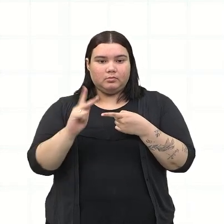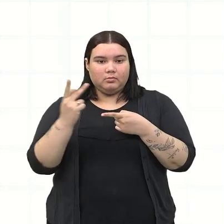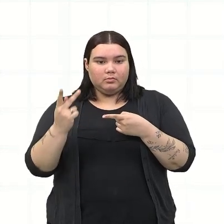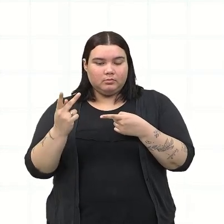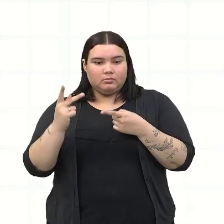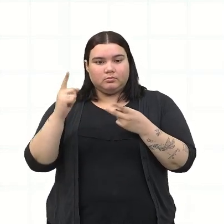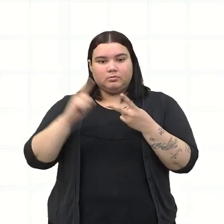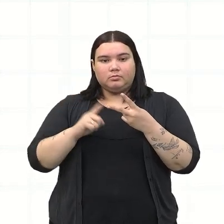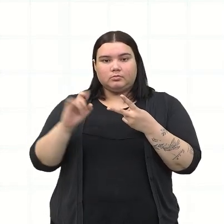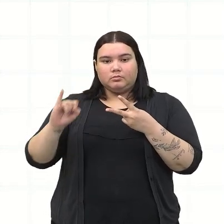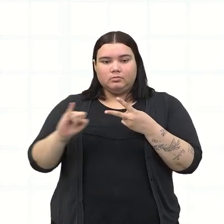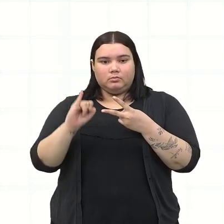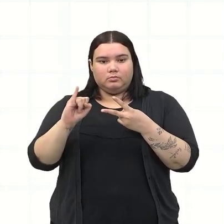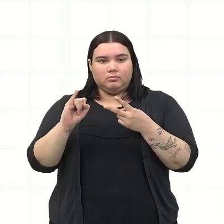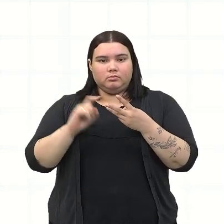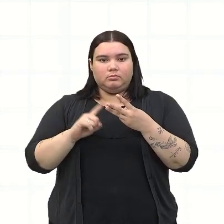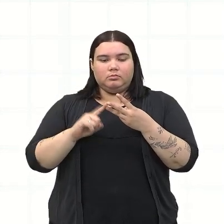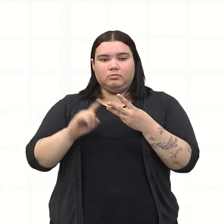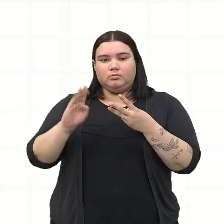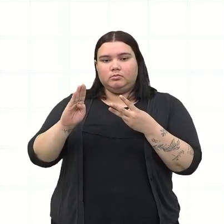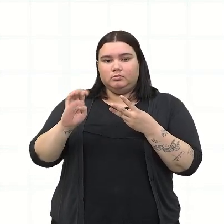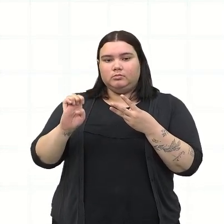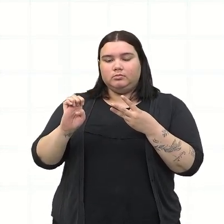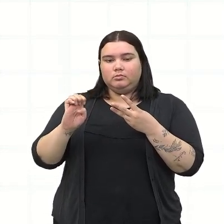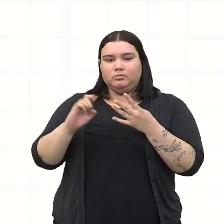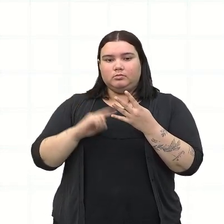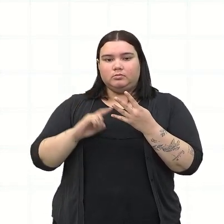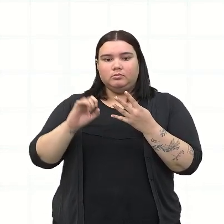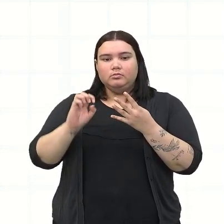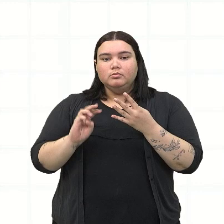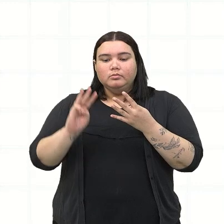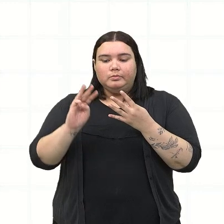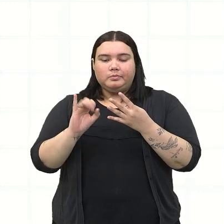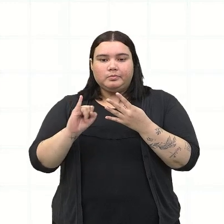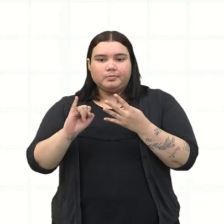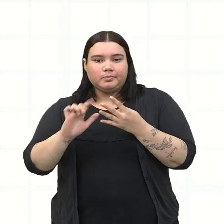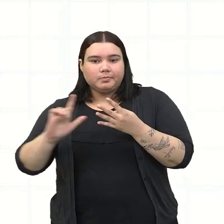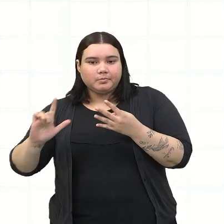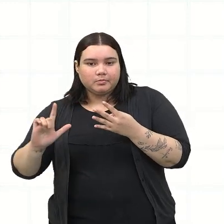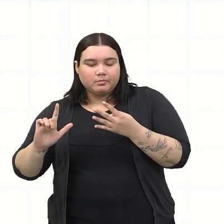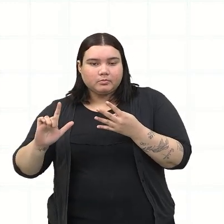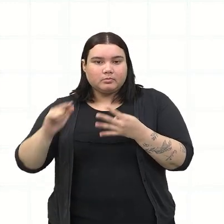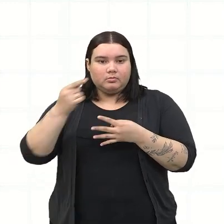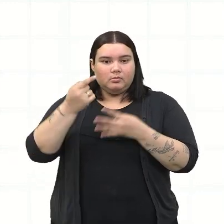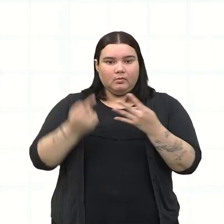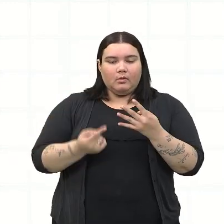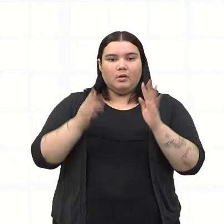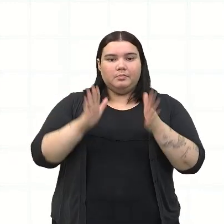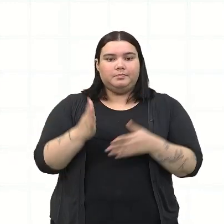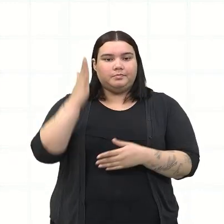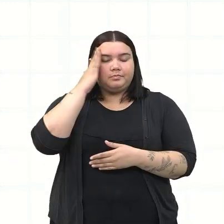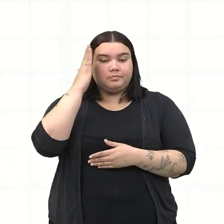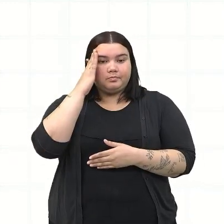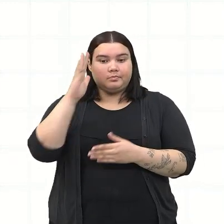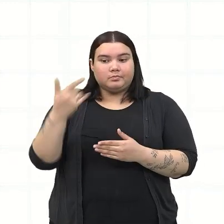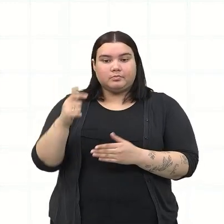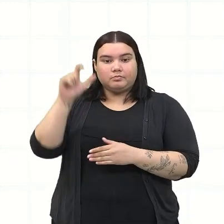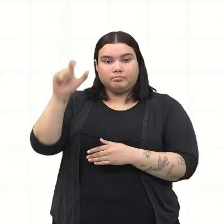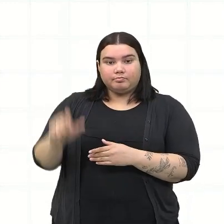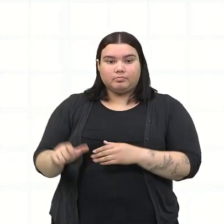I, be, will, né? Nós já sabemos que o sujeito sempre vai ser um